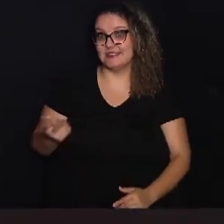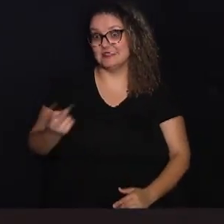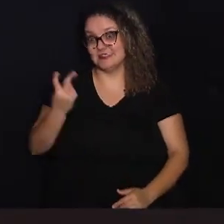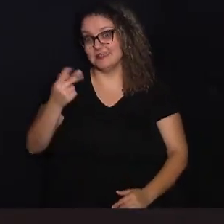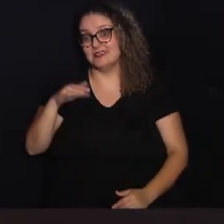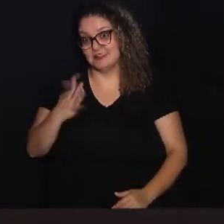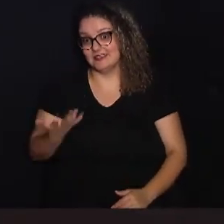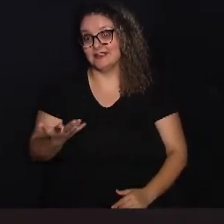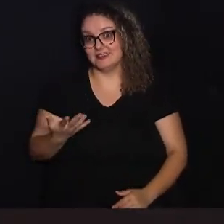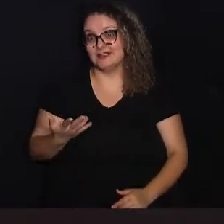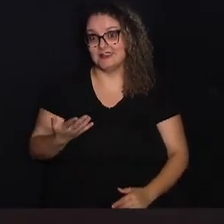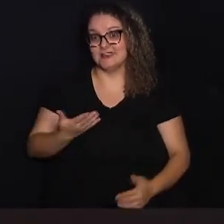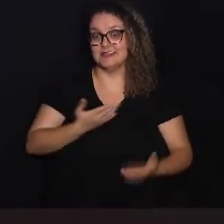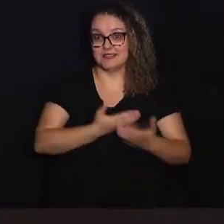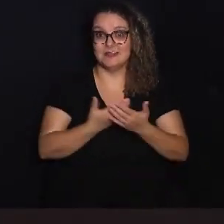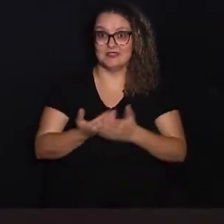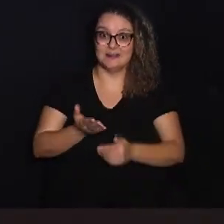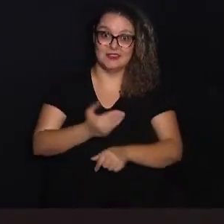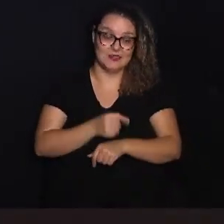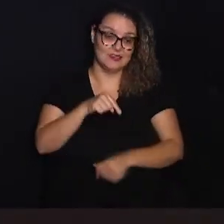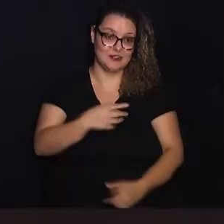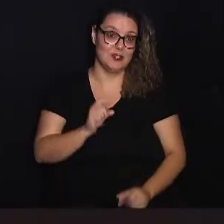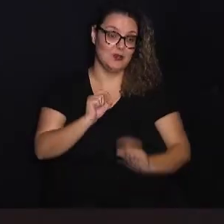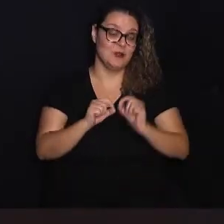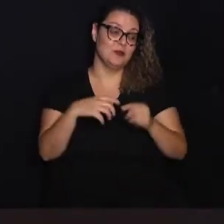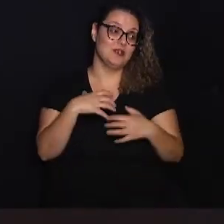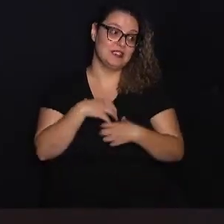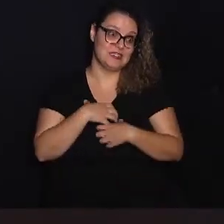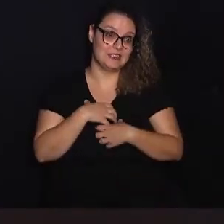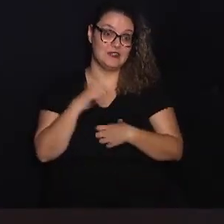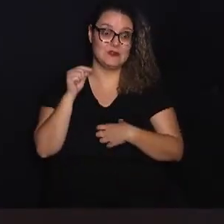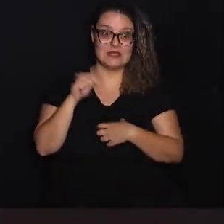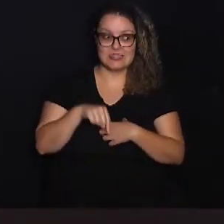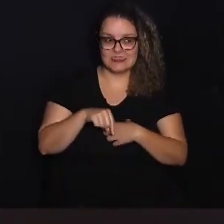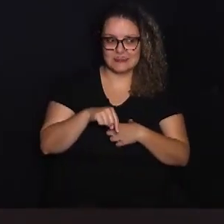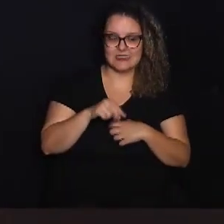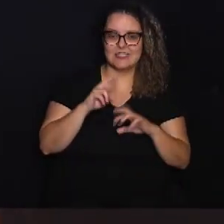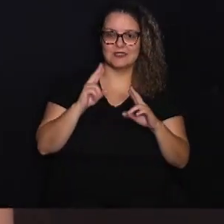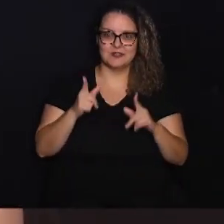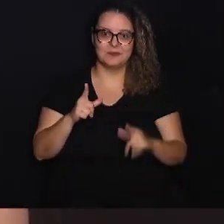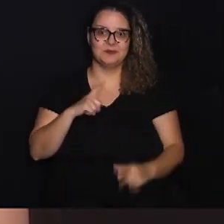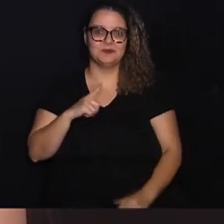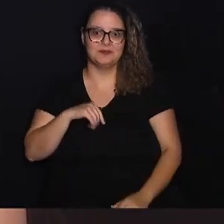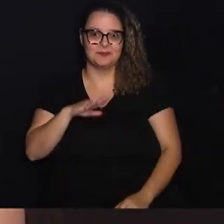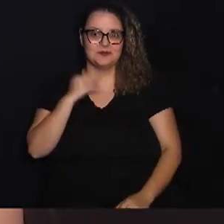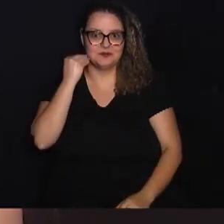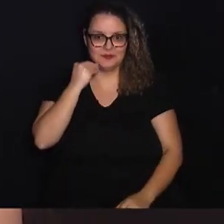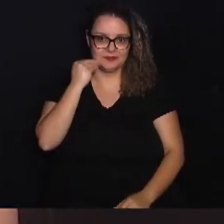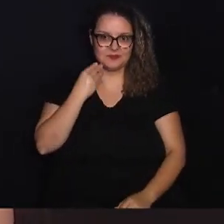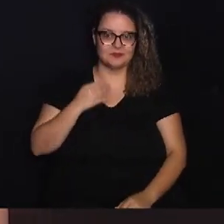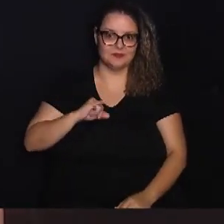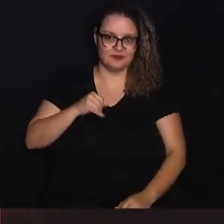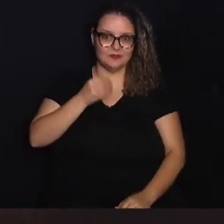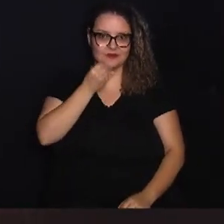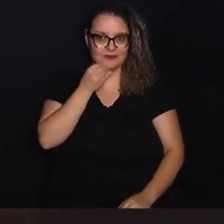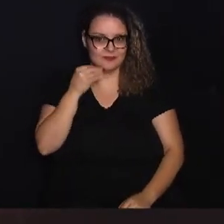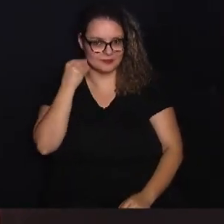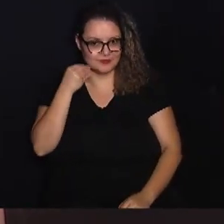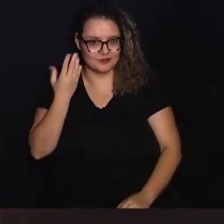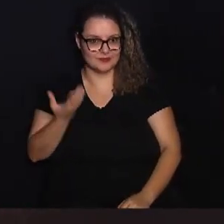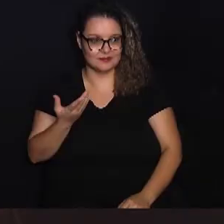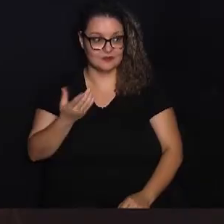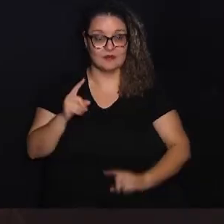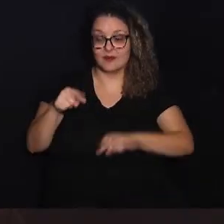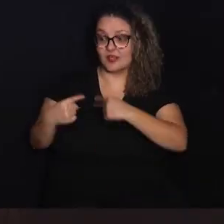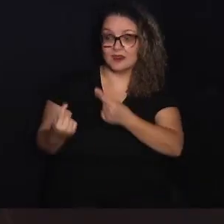mais ter estudado aqui antes. O que você sentiu mais que aqui vocês têm a experiência, têm a oportunidade de experimentar, que